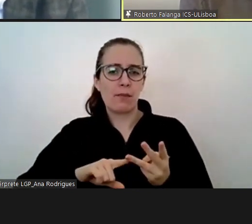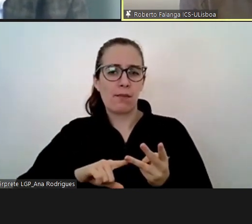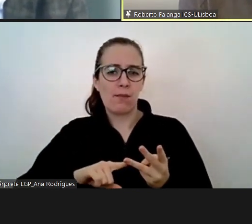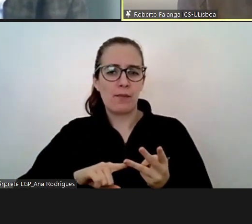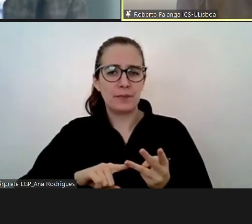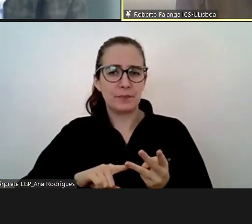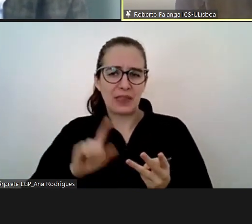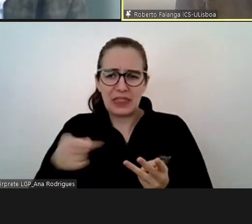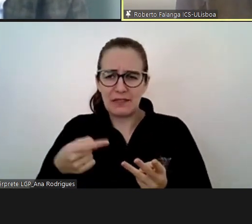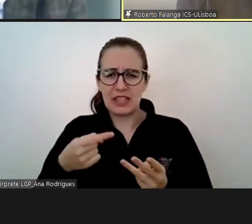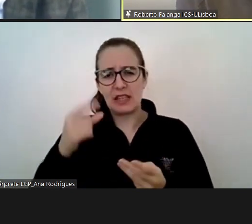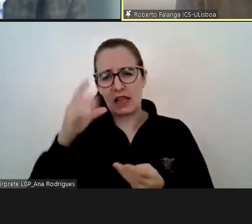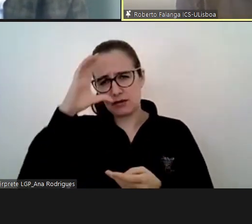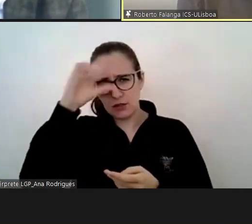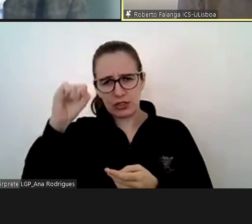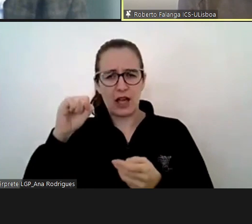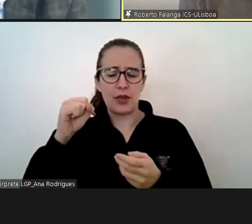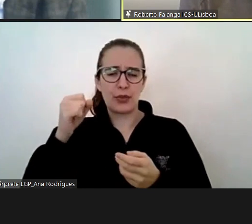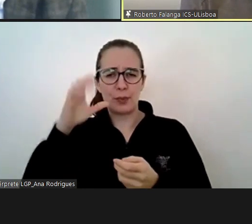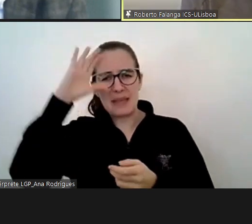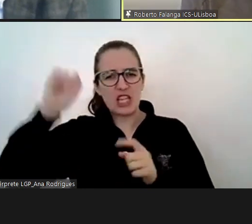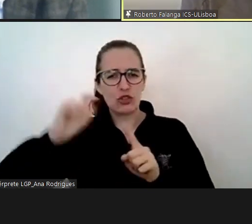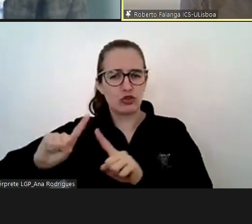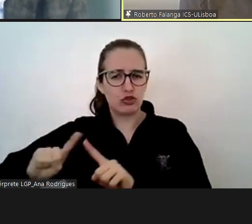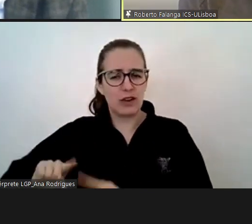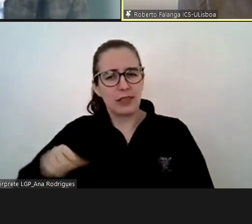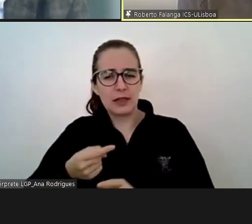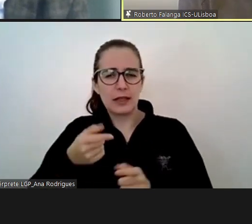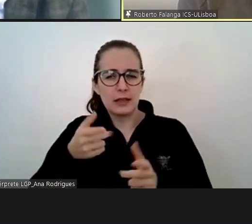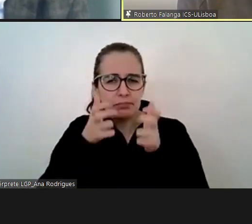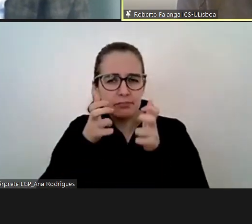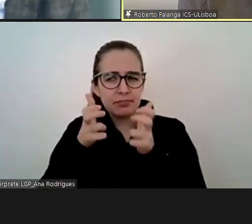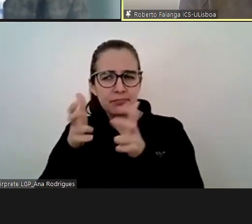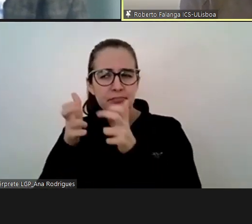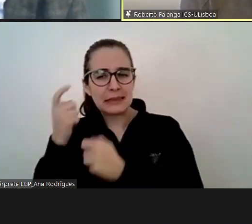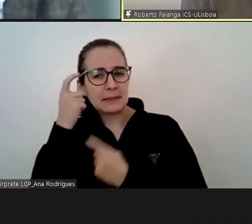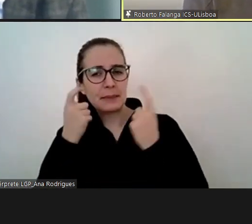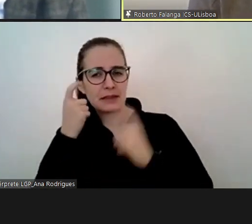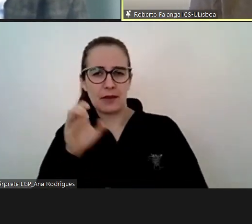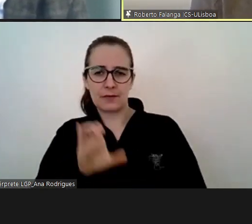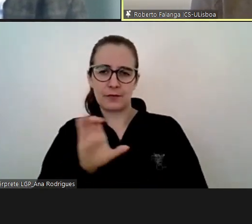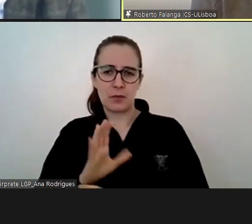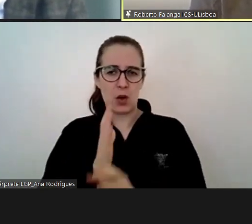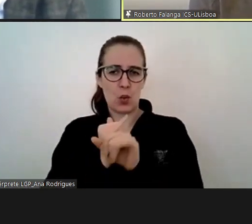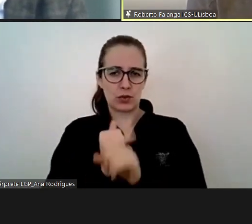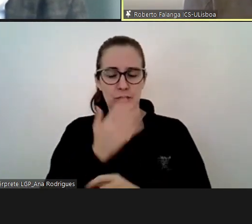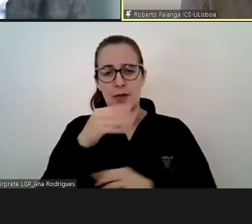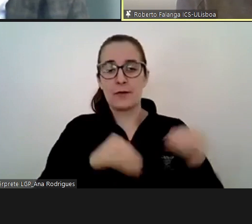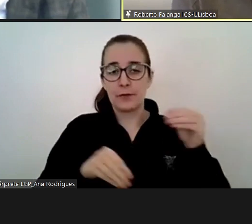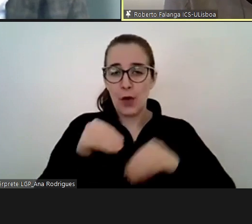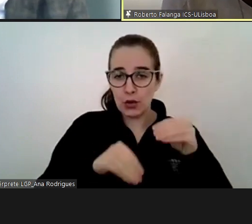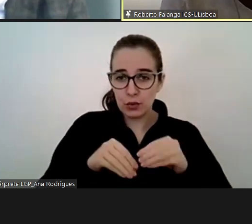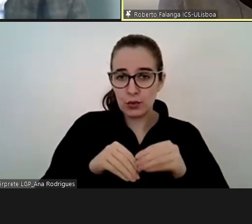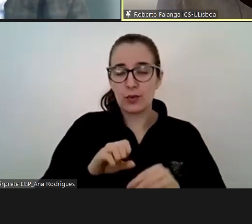de interceptar estas perguntas e equacionar aqui possibilidades, não só através do voto, mas também